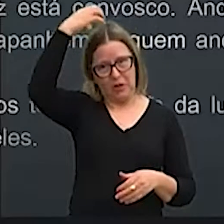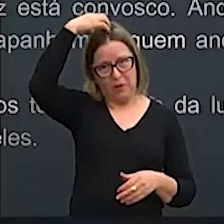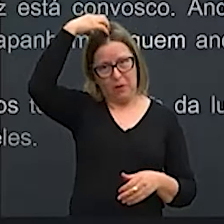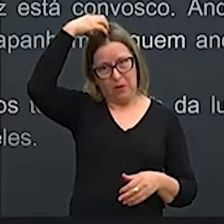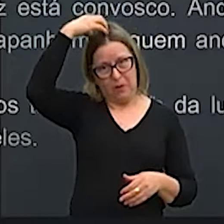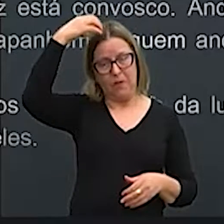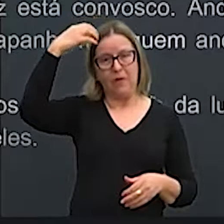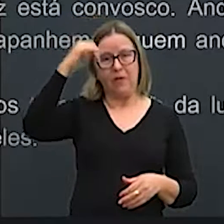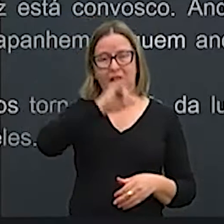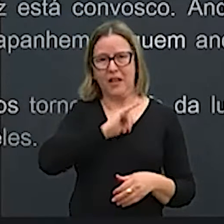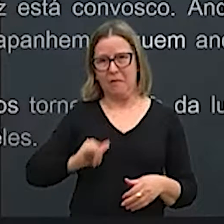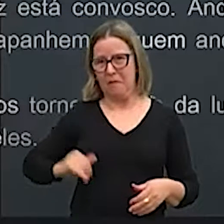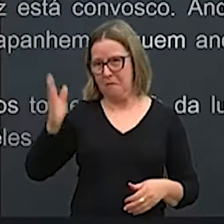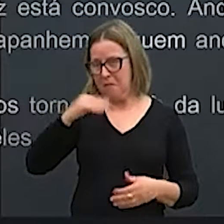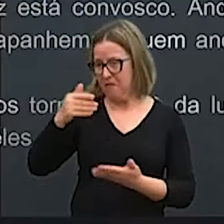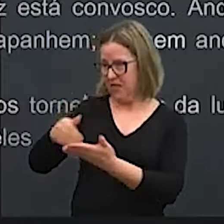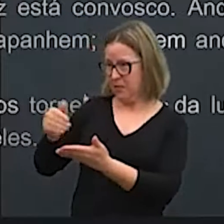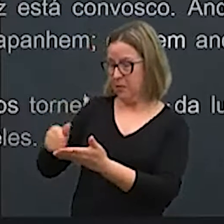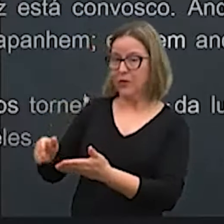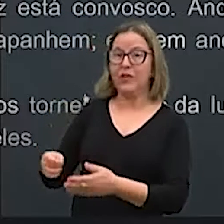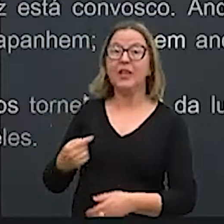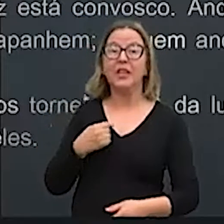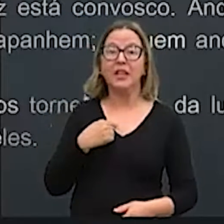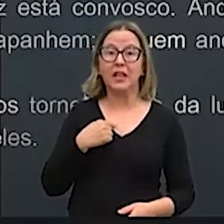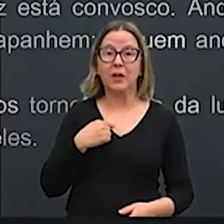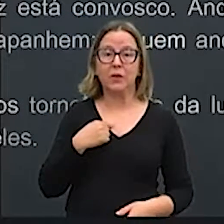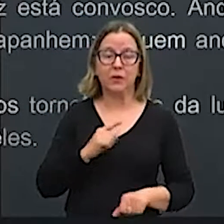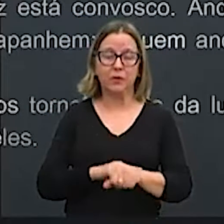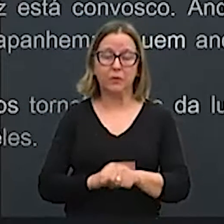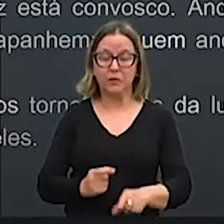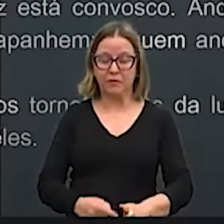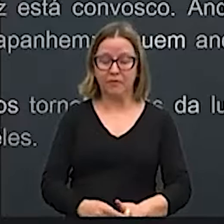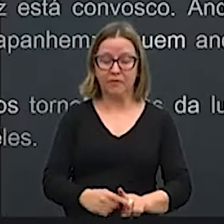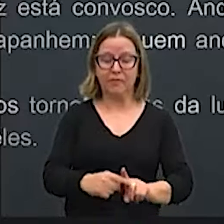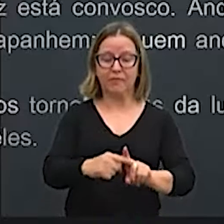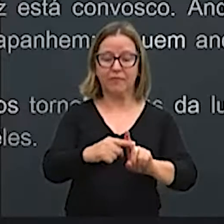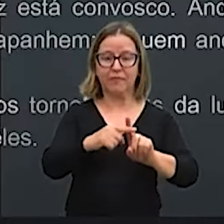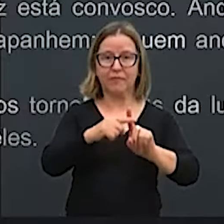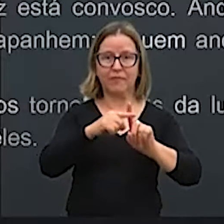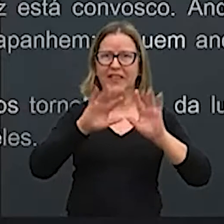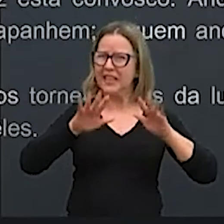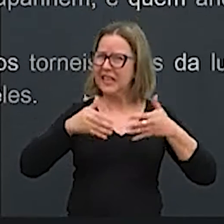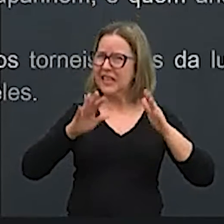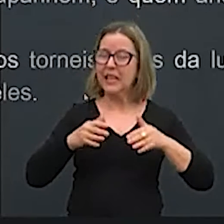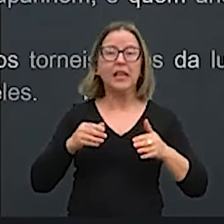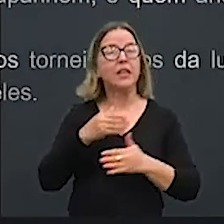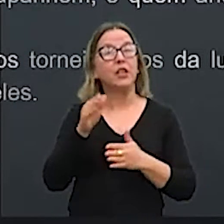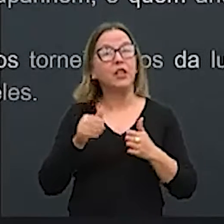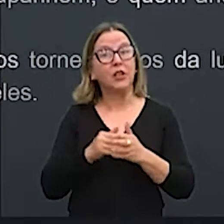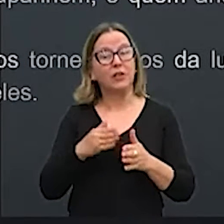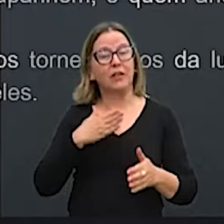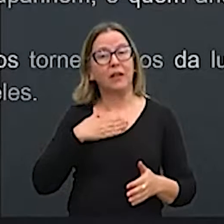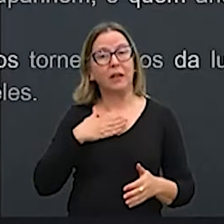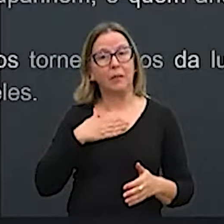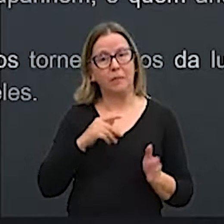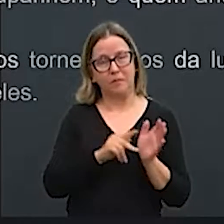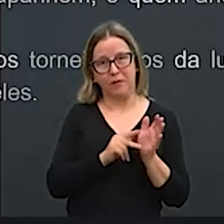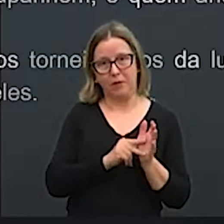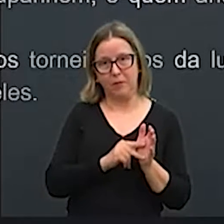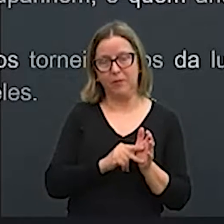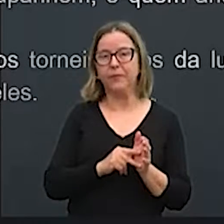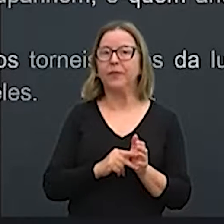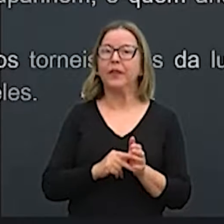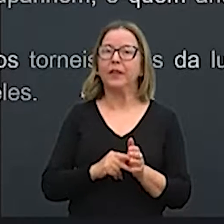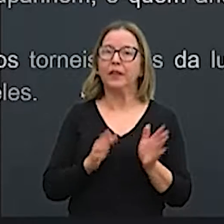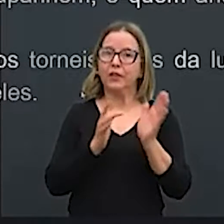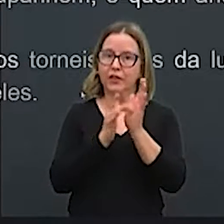eu, quando for levantado da terra, atrairei todos a mim mesmo. Isto dizia, significando de